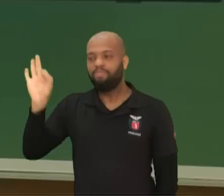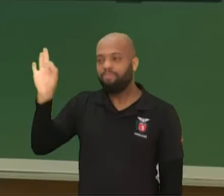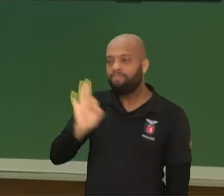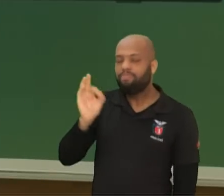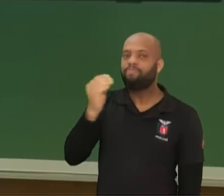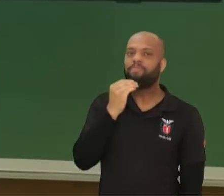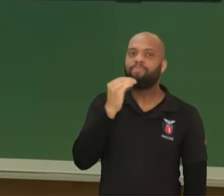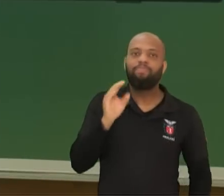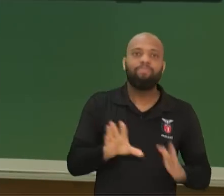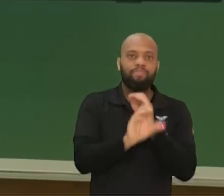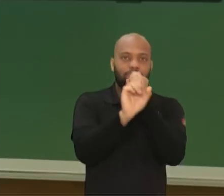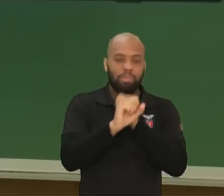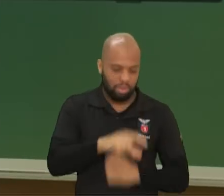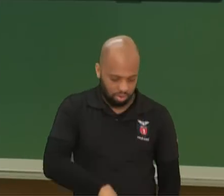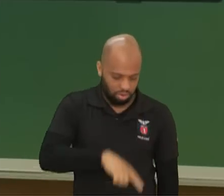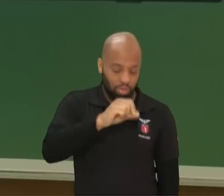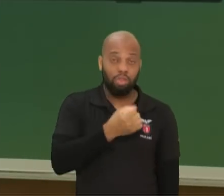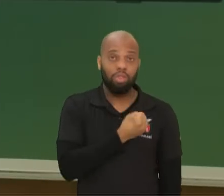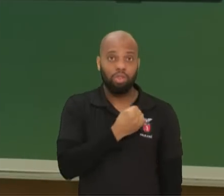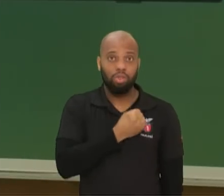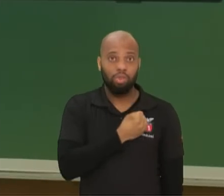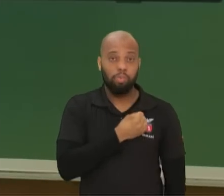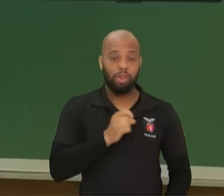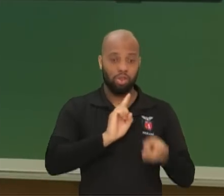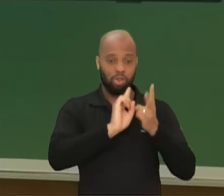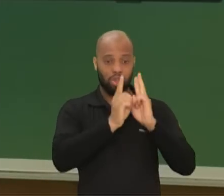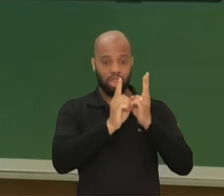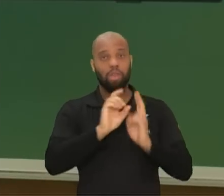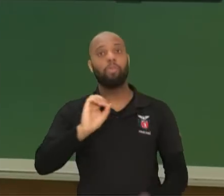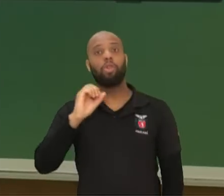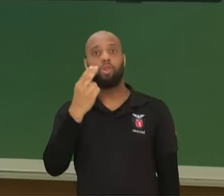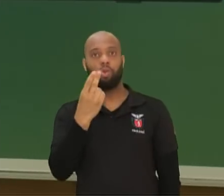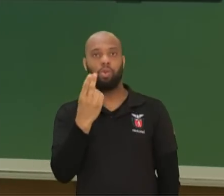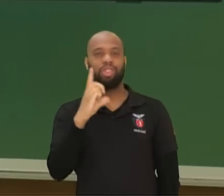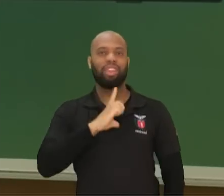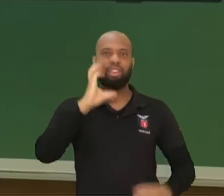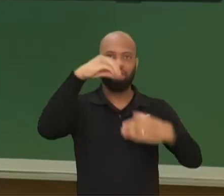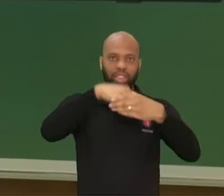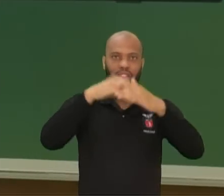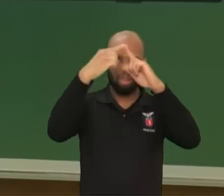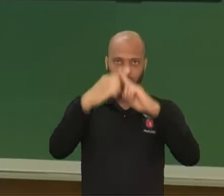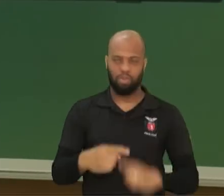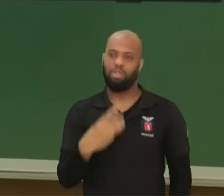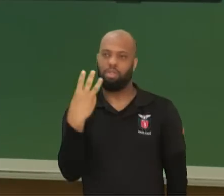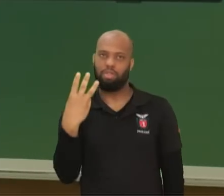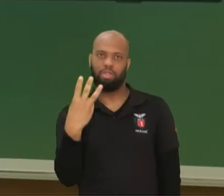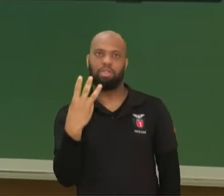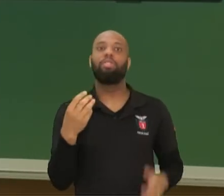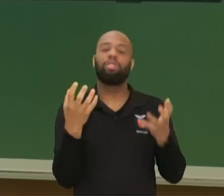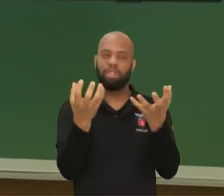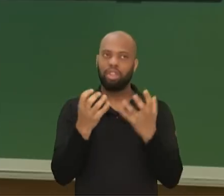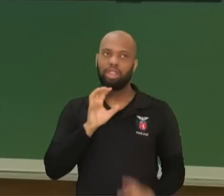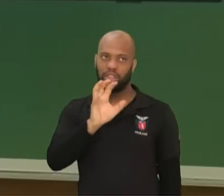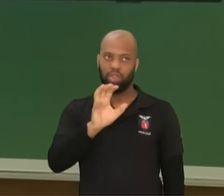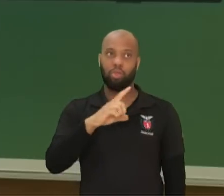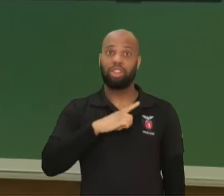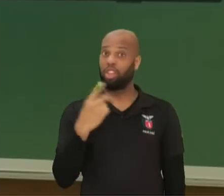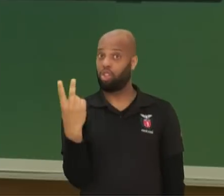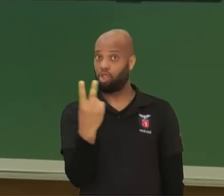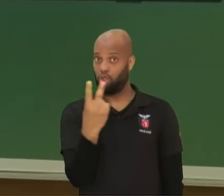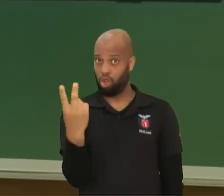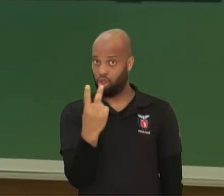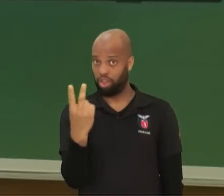dele sortear um número ímpar ou múltiplo de 3. Ímpar ou múltiplo de 3. Então, eu tenho